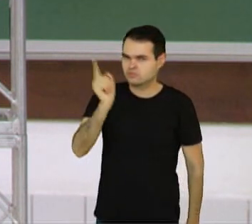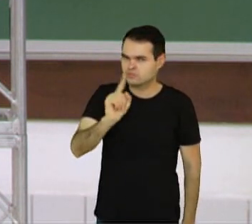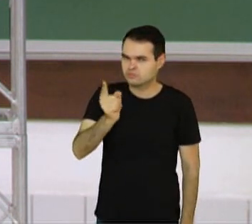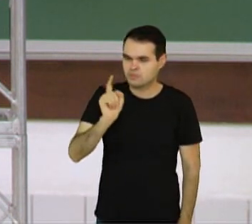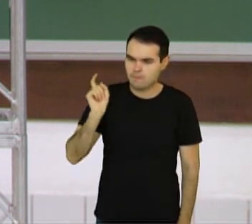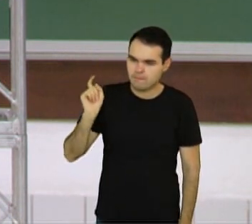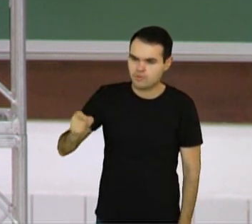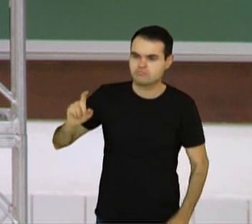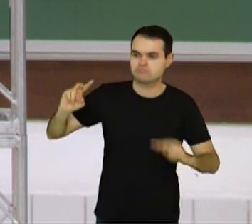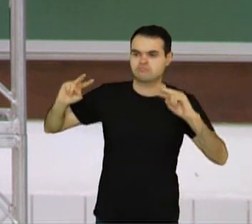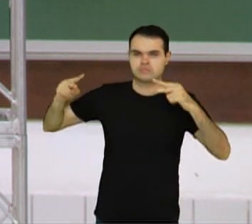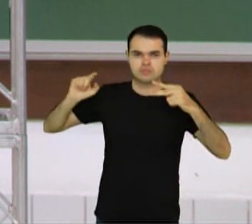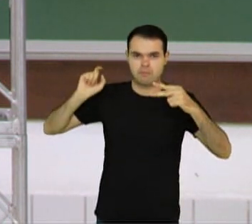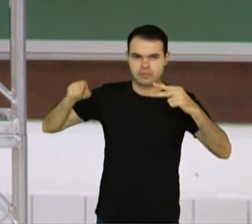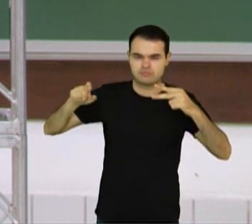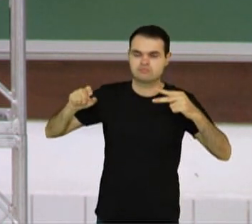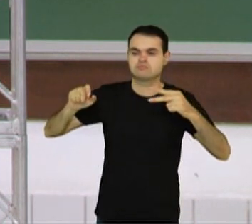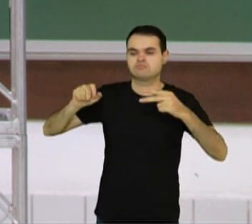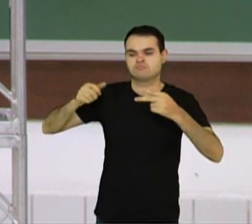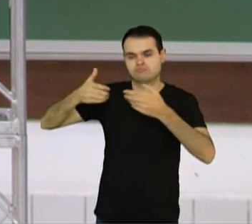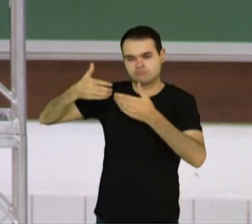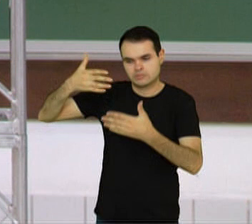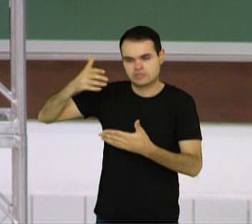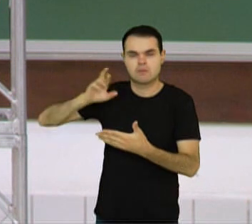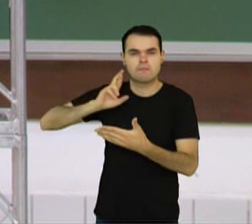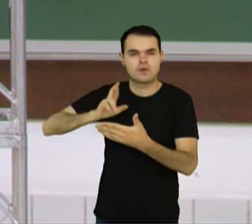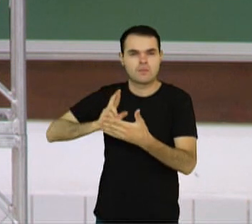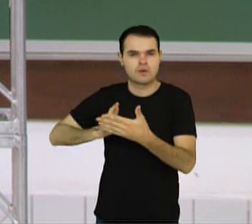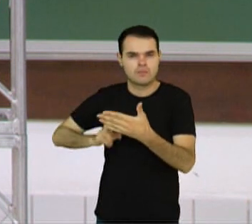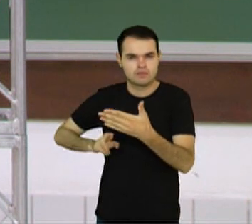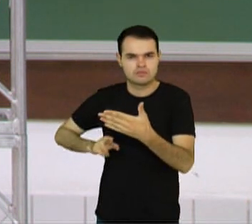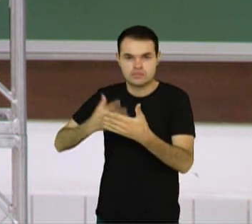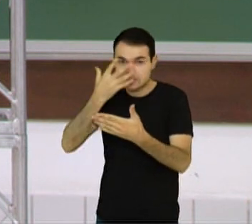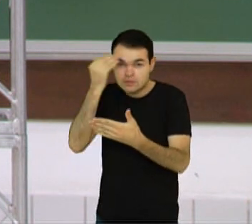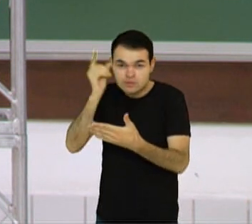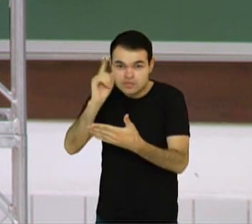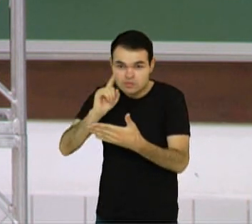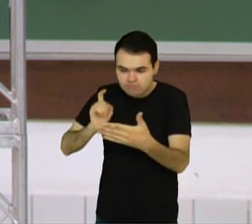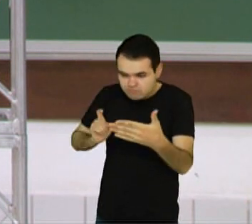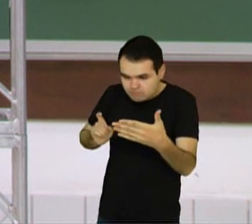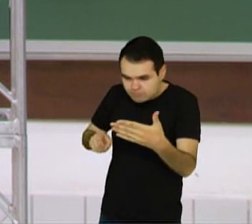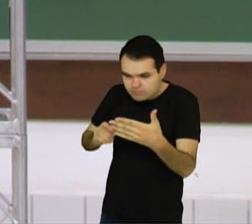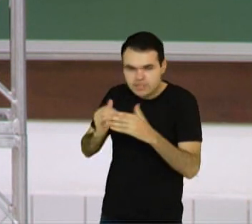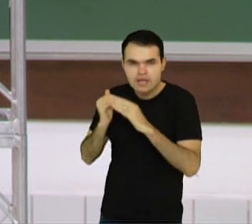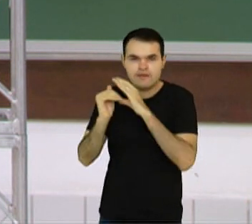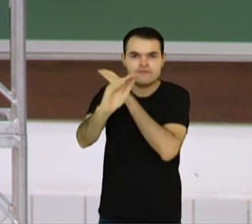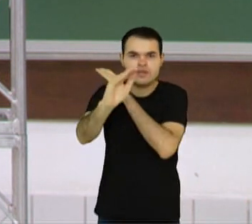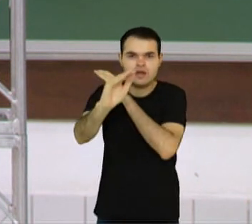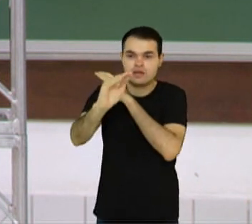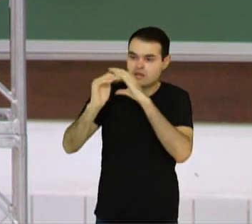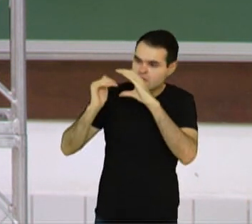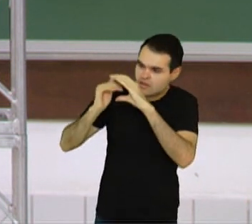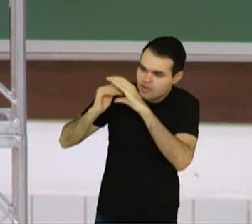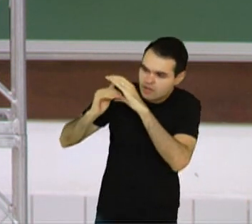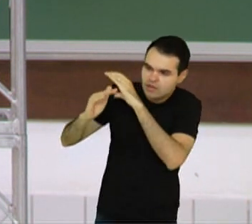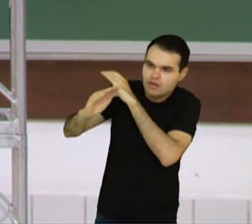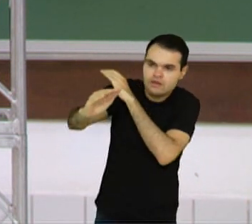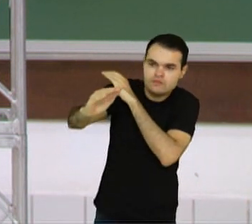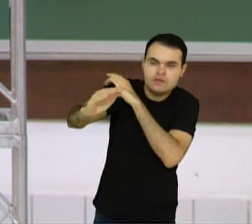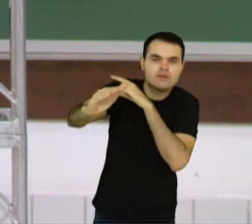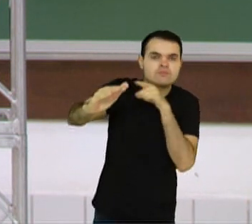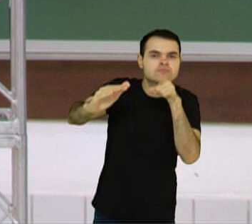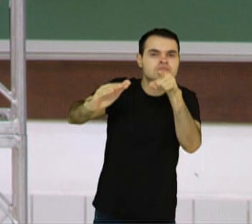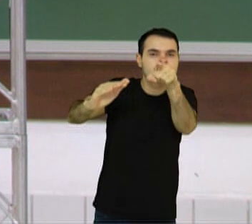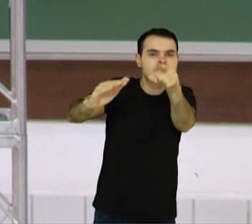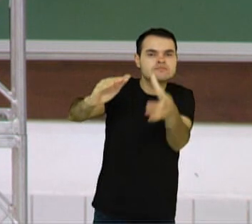link, fazer as atividades, mas não esqueçam de enviar, porque só enviando a atividade é